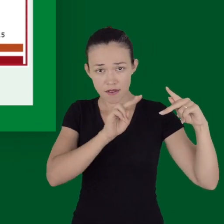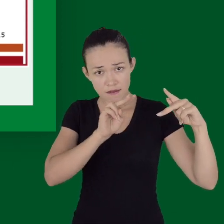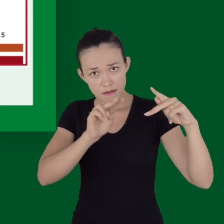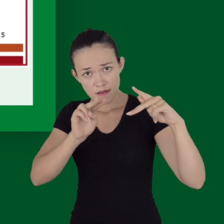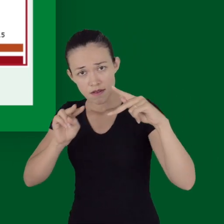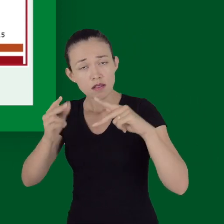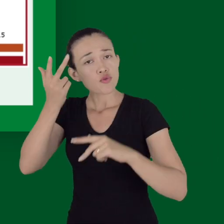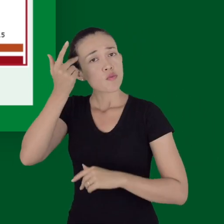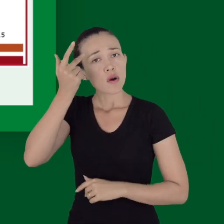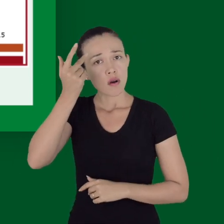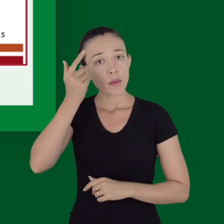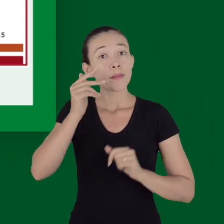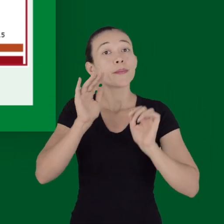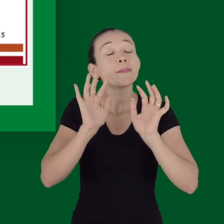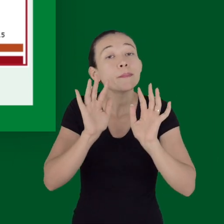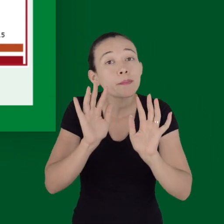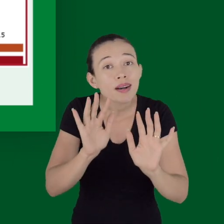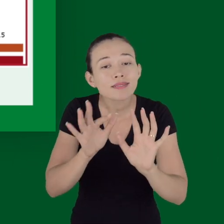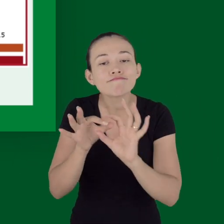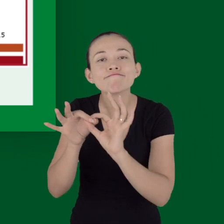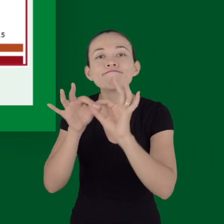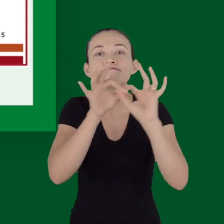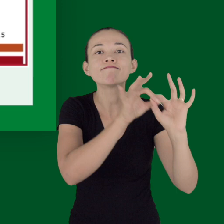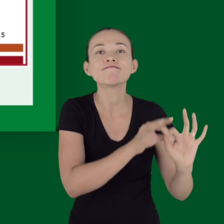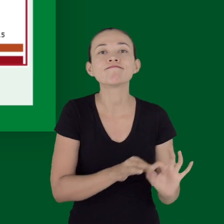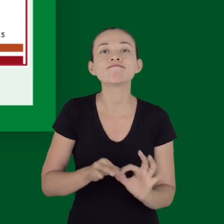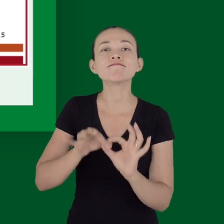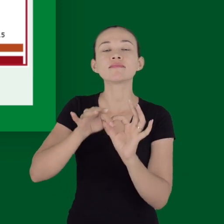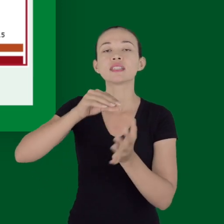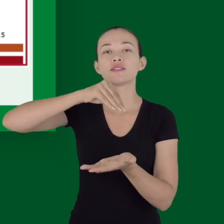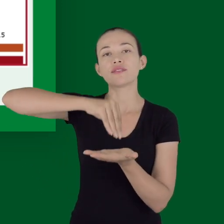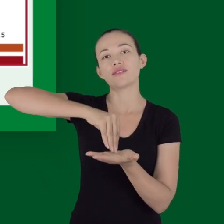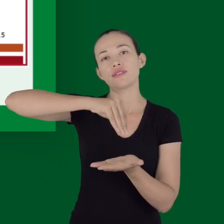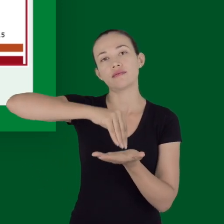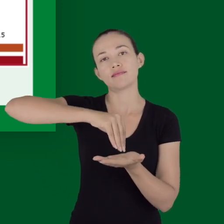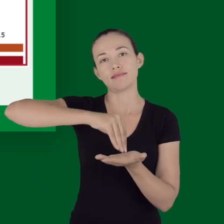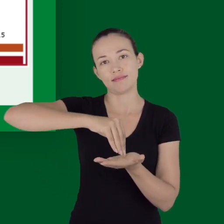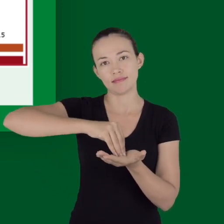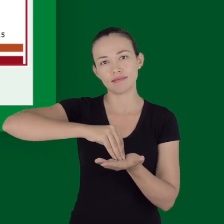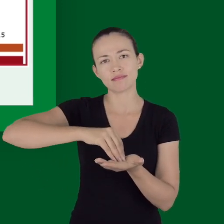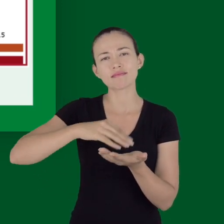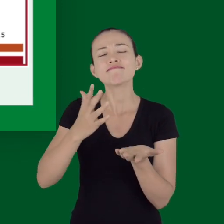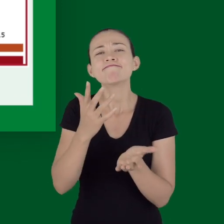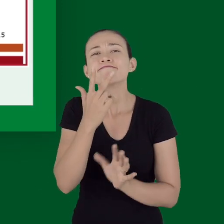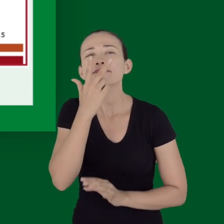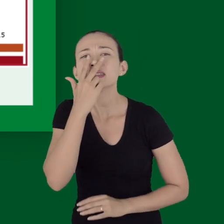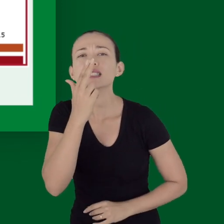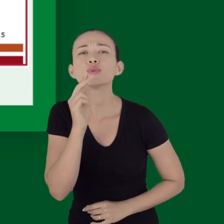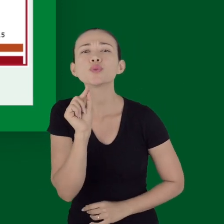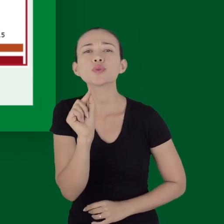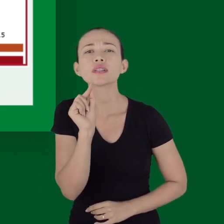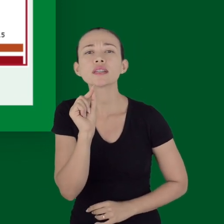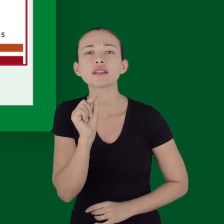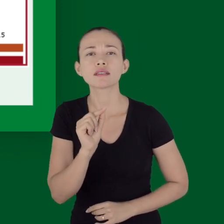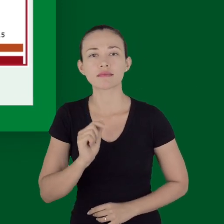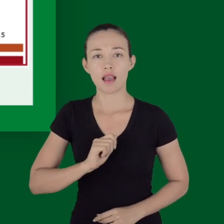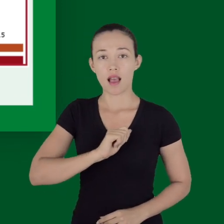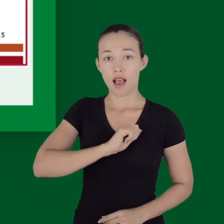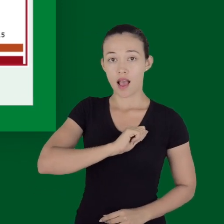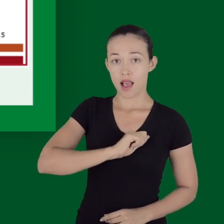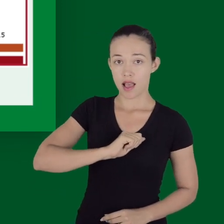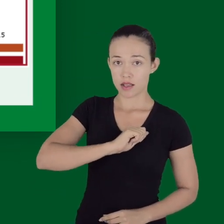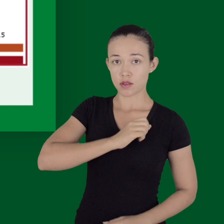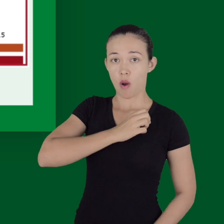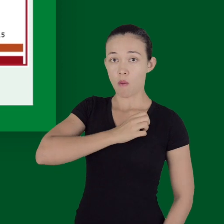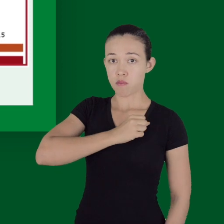QRS também vai ser igual, vai ser regular. Mas entre eles não existe uma associação. É como se o